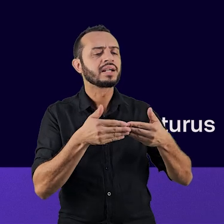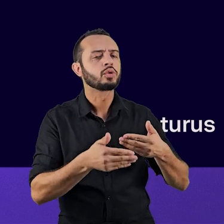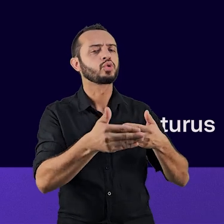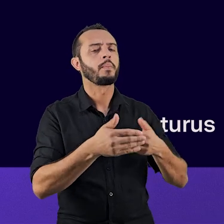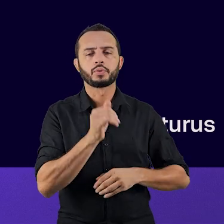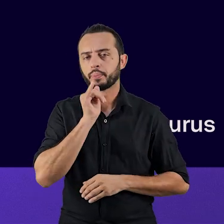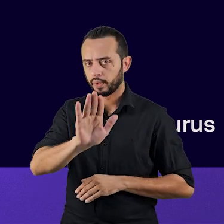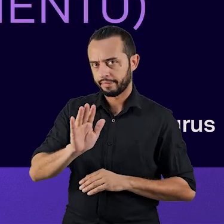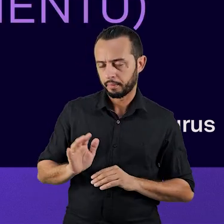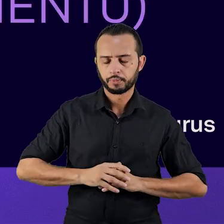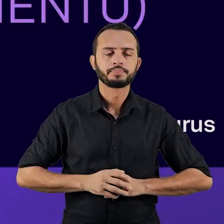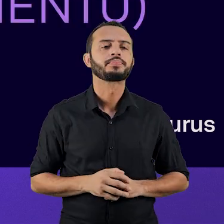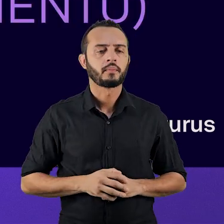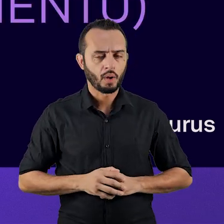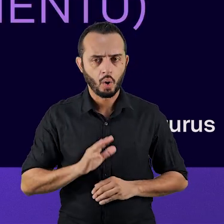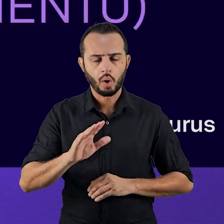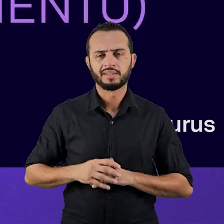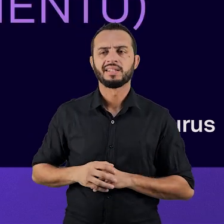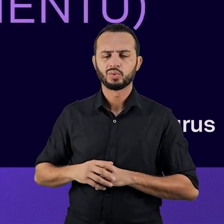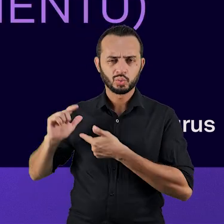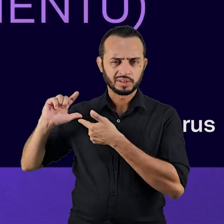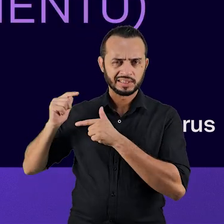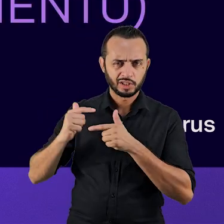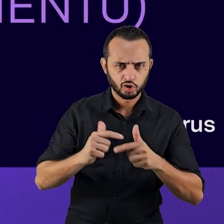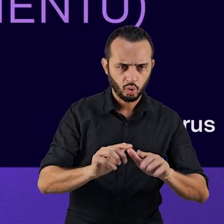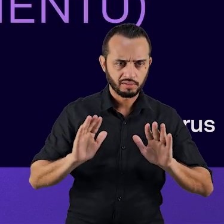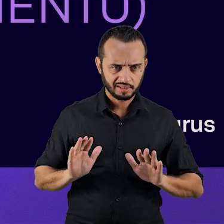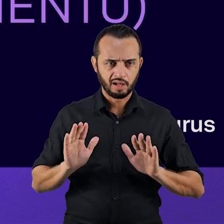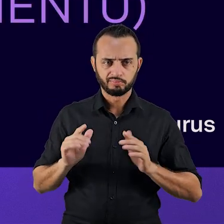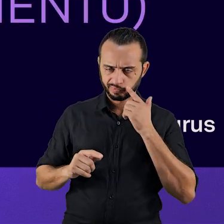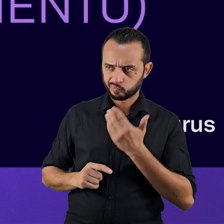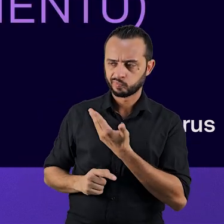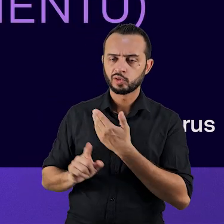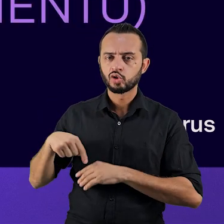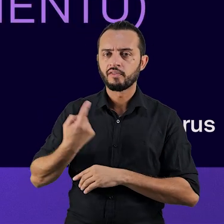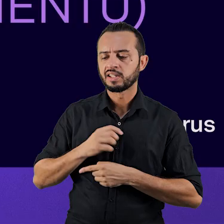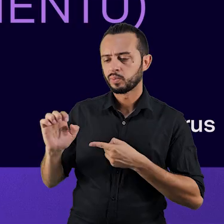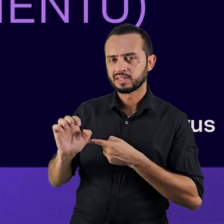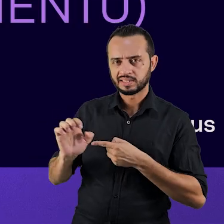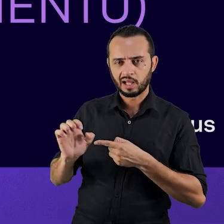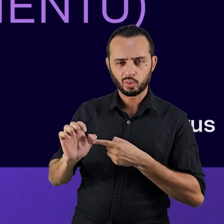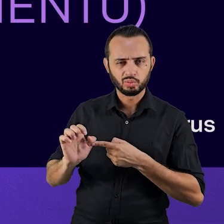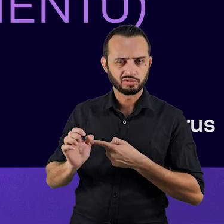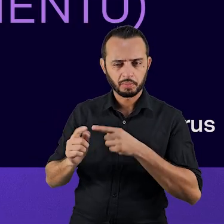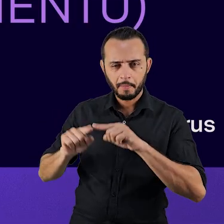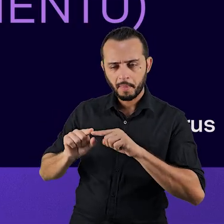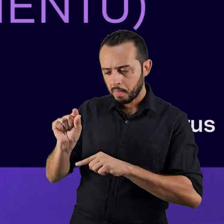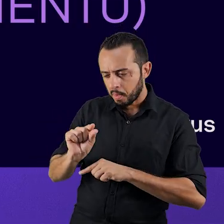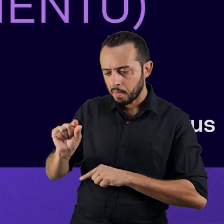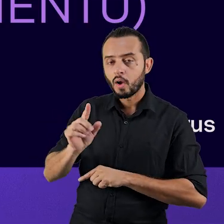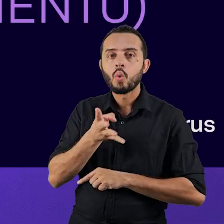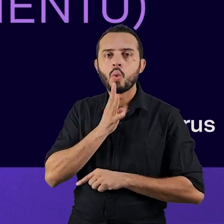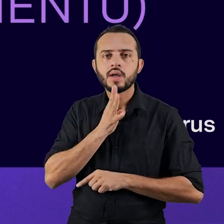inicial. Por exemplo, na mecânica clássica, nós escrevemos o estado de uma partícula conhecendo